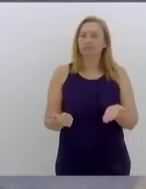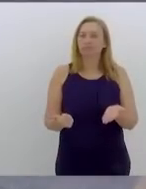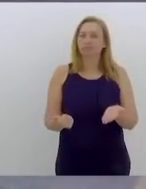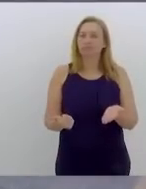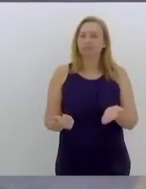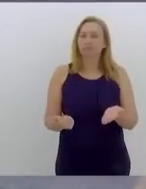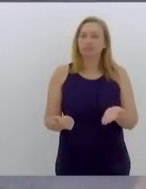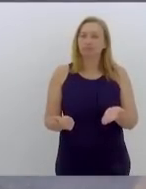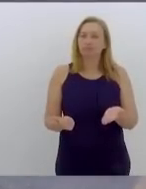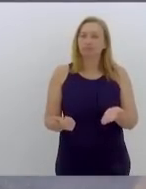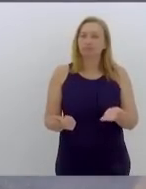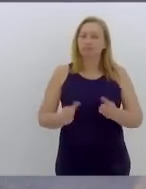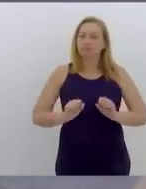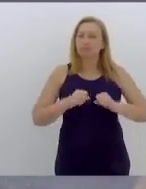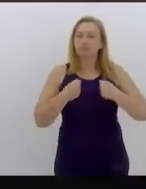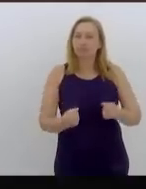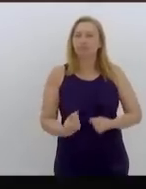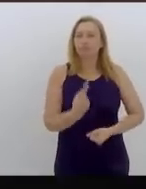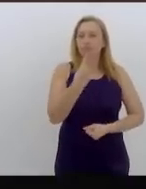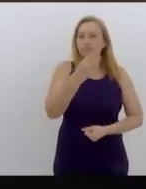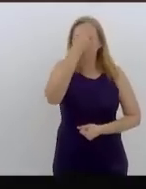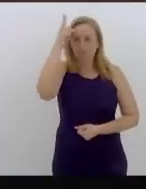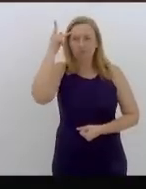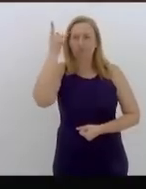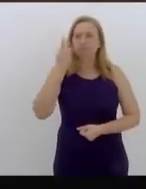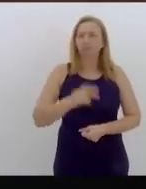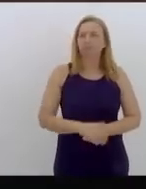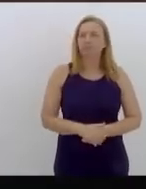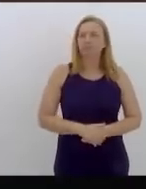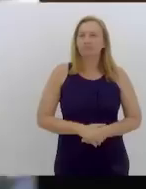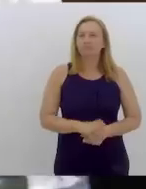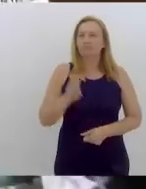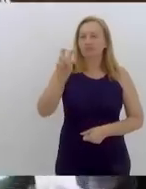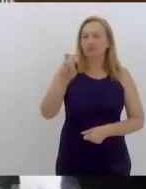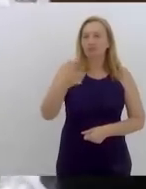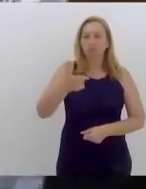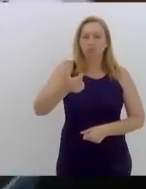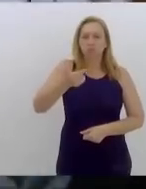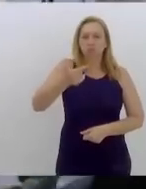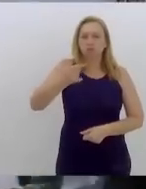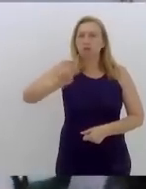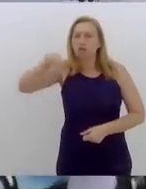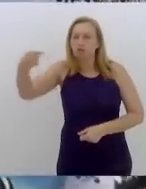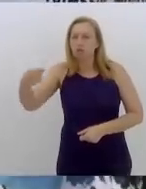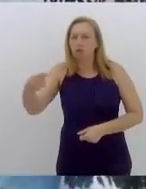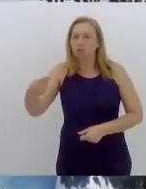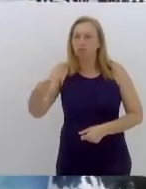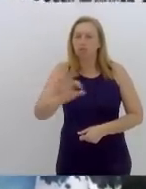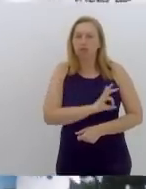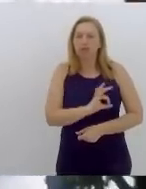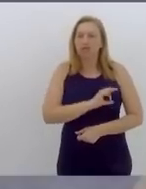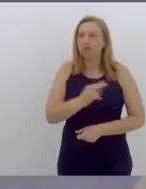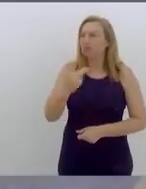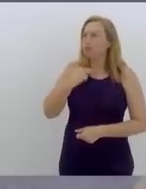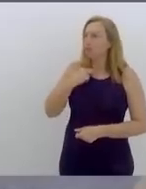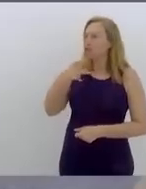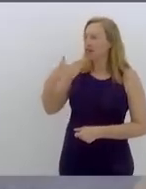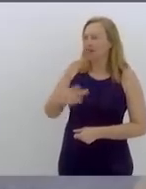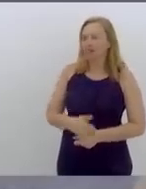por eu tentar defender uma pessoa levar cinco tiros de outro policial porque a gente não pode chamar atenção